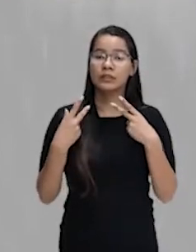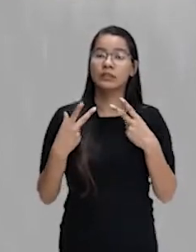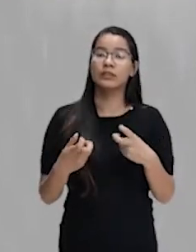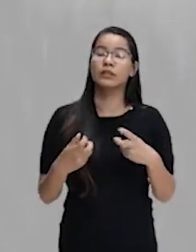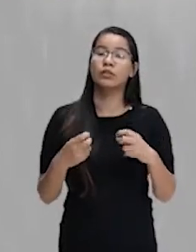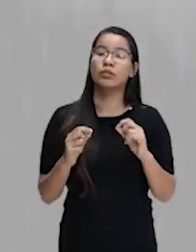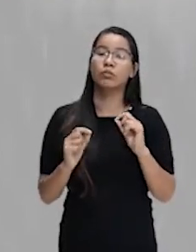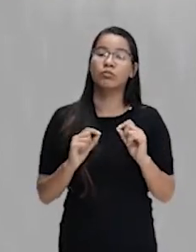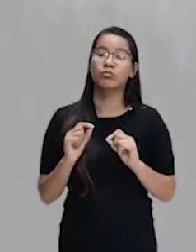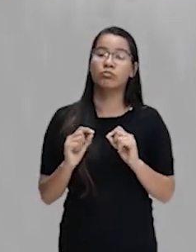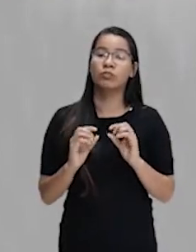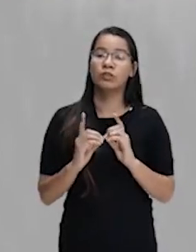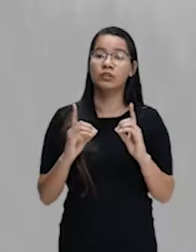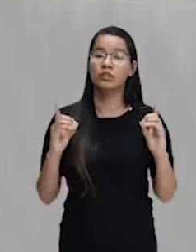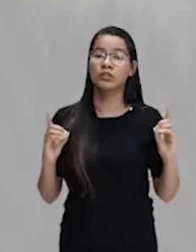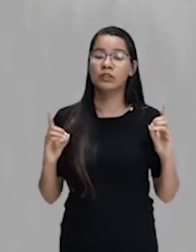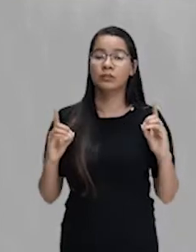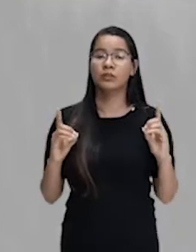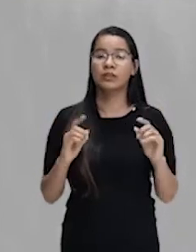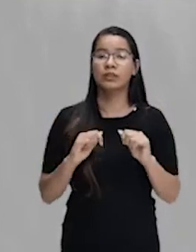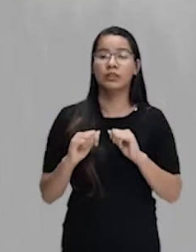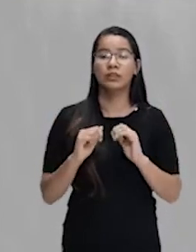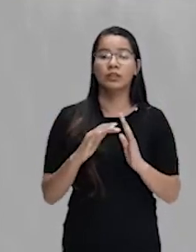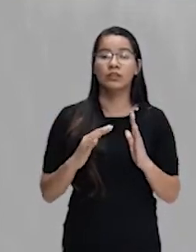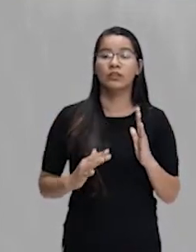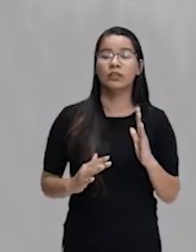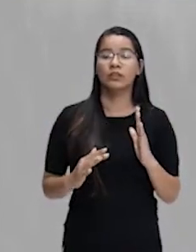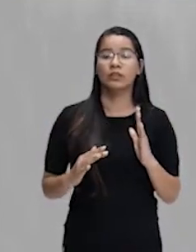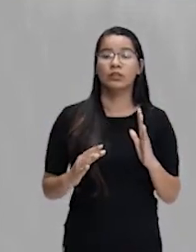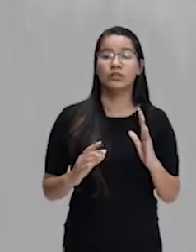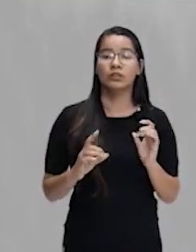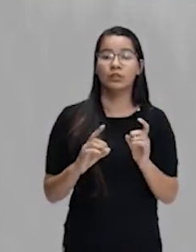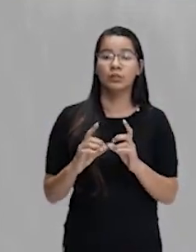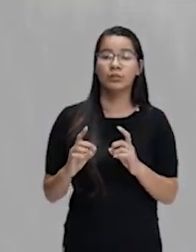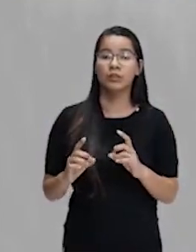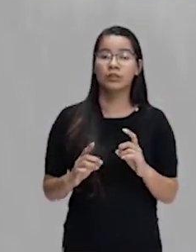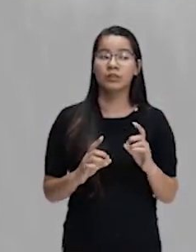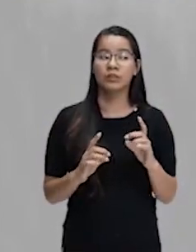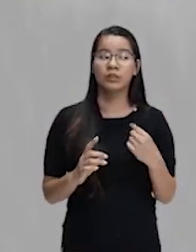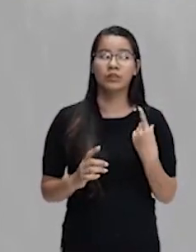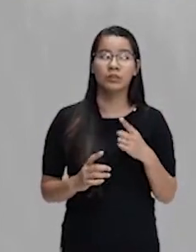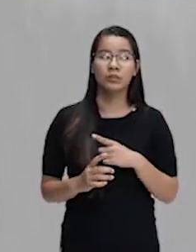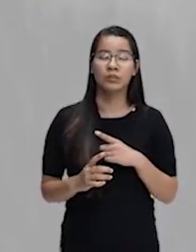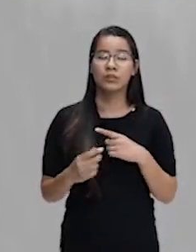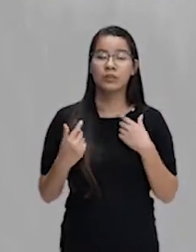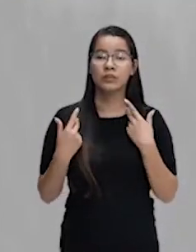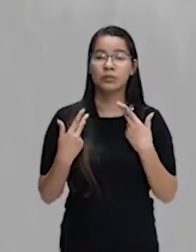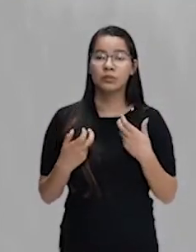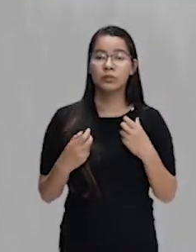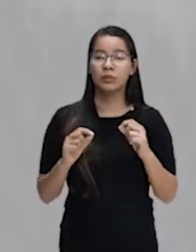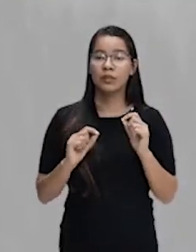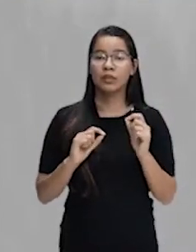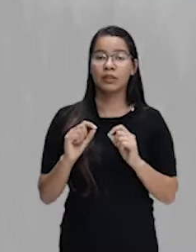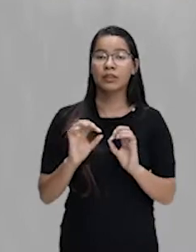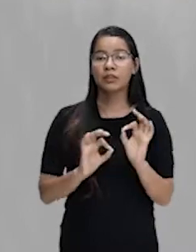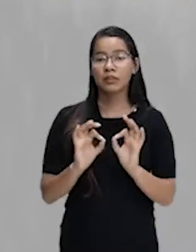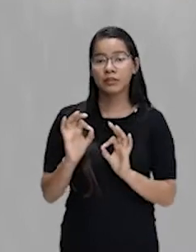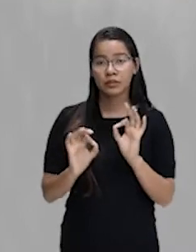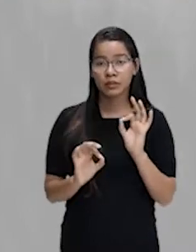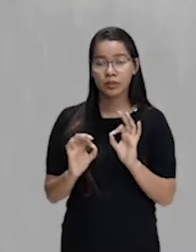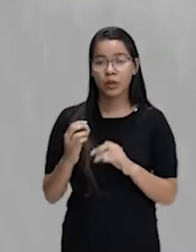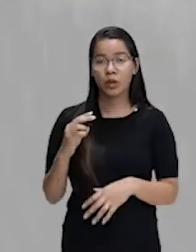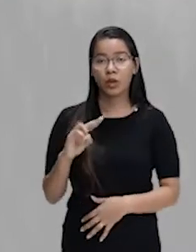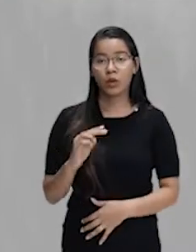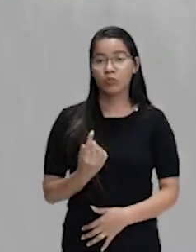uma dinâmica das atividades comerciais. Nós iremos observar uma rearticulação,